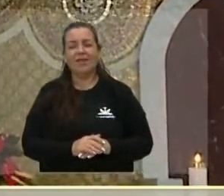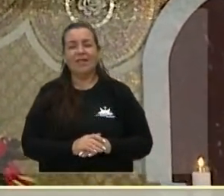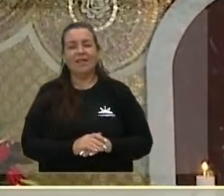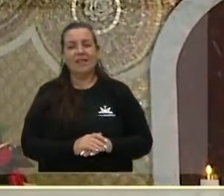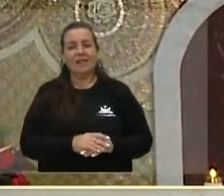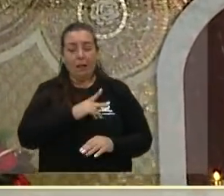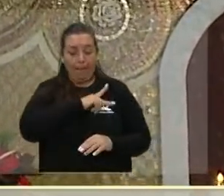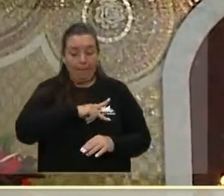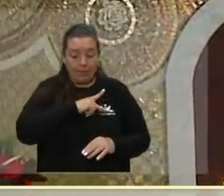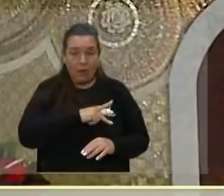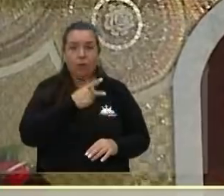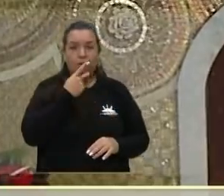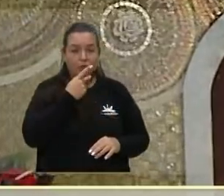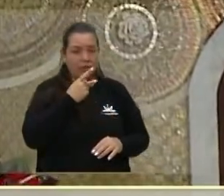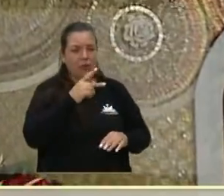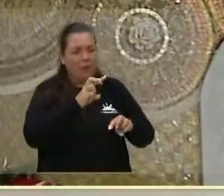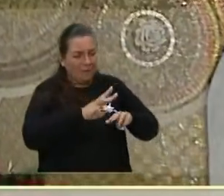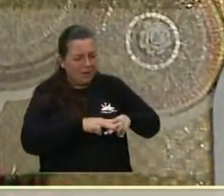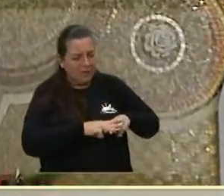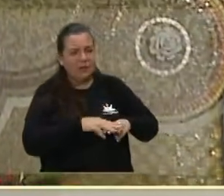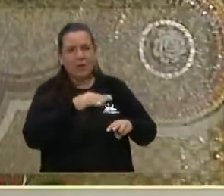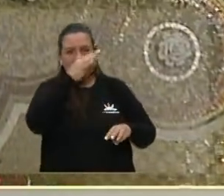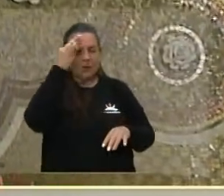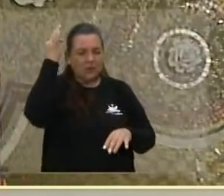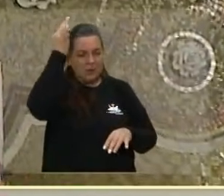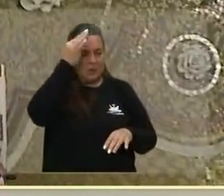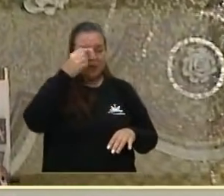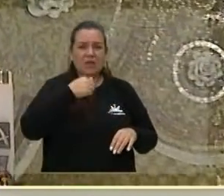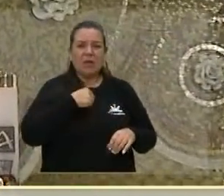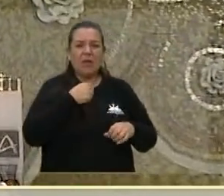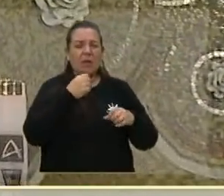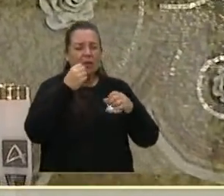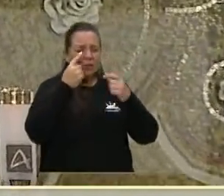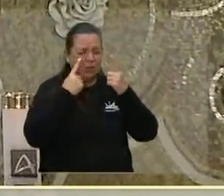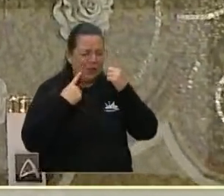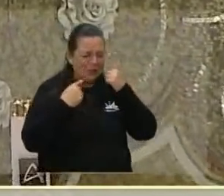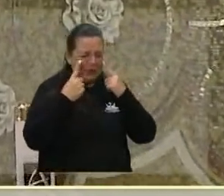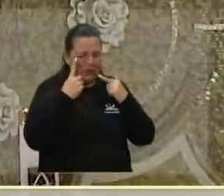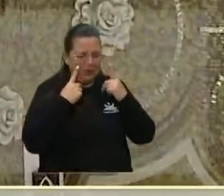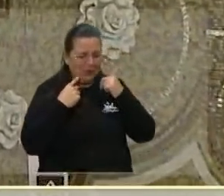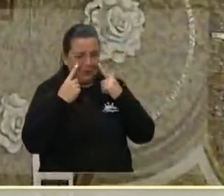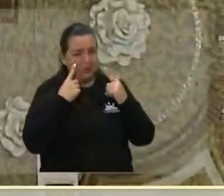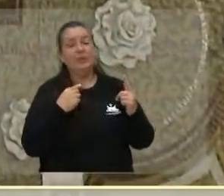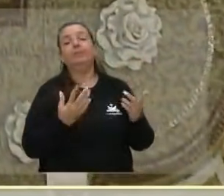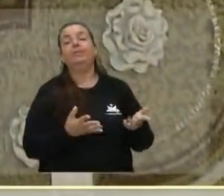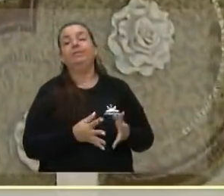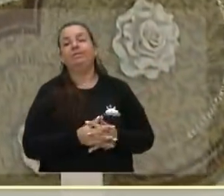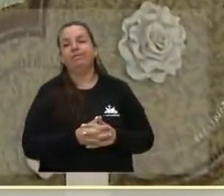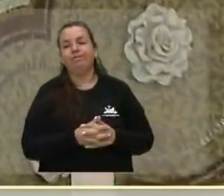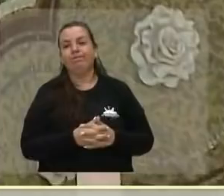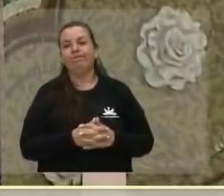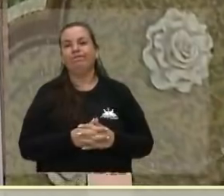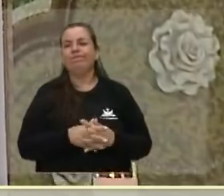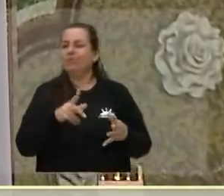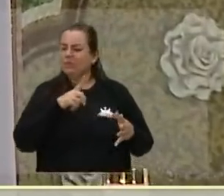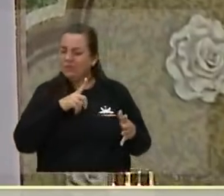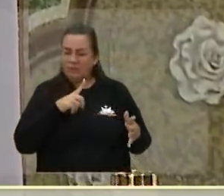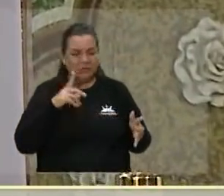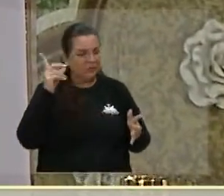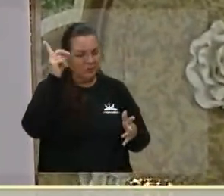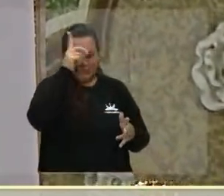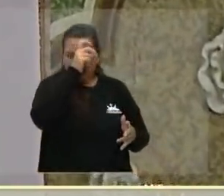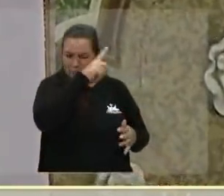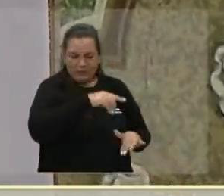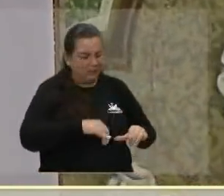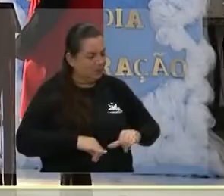paulo dizendo como prisioneiro de espírito eu derramei lágrimas passei grandes